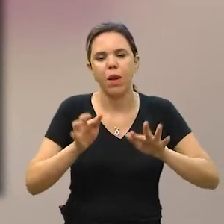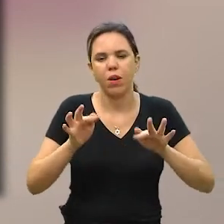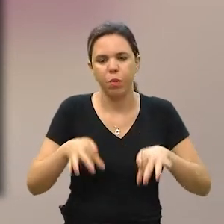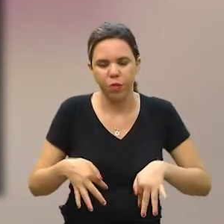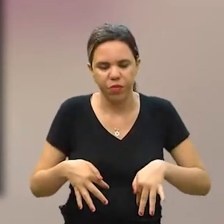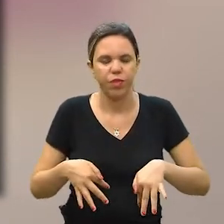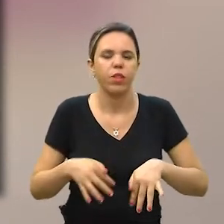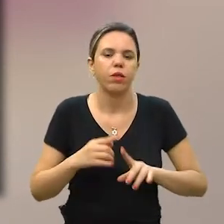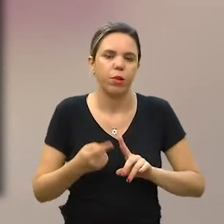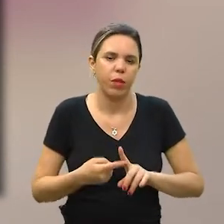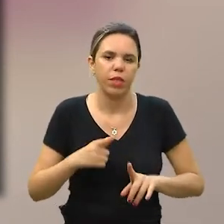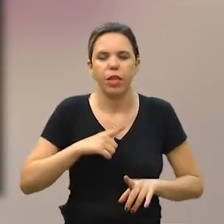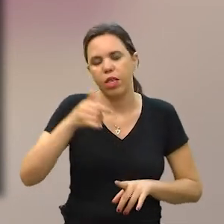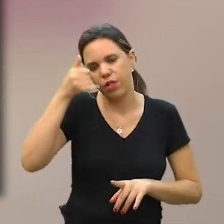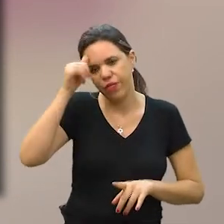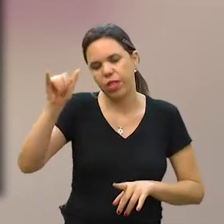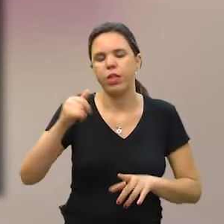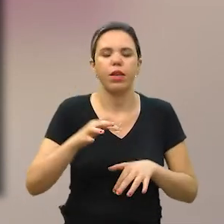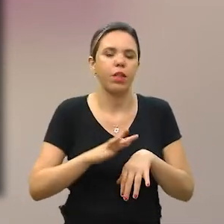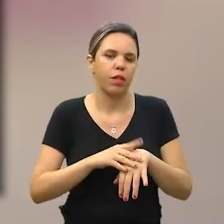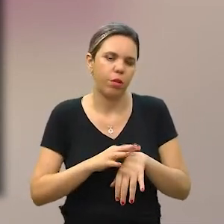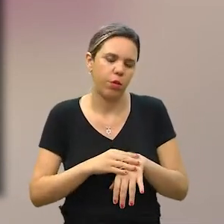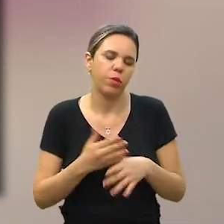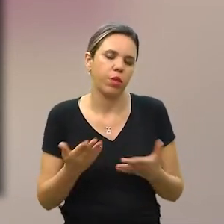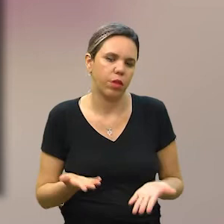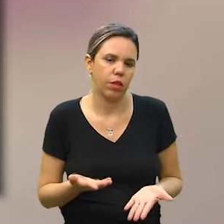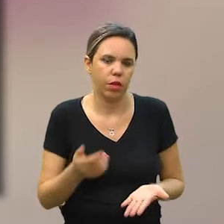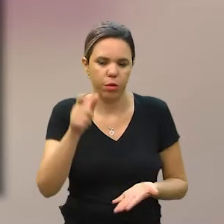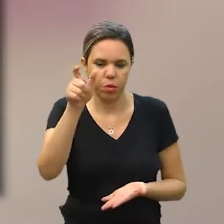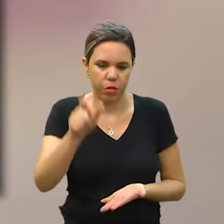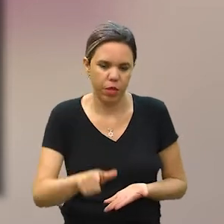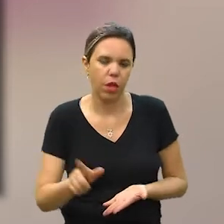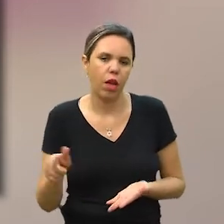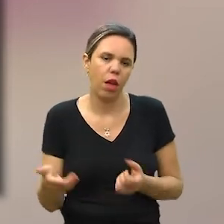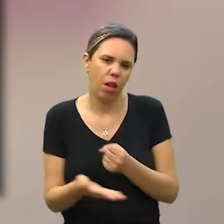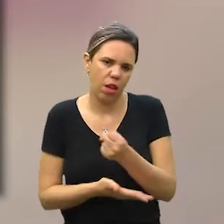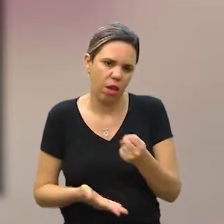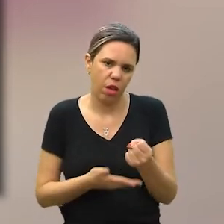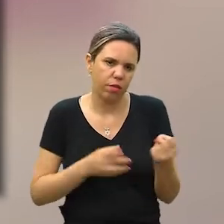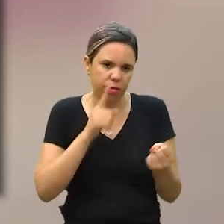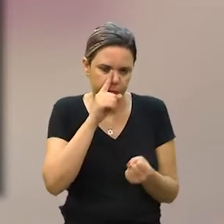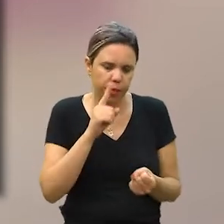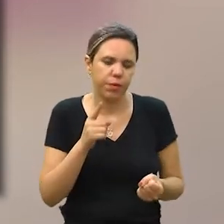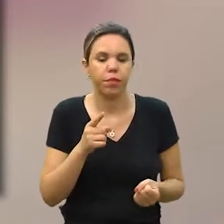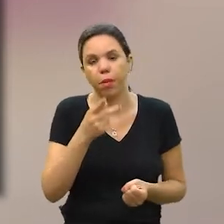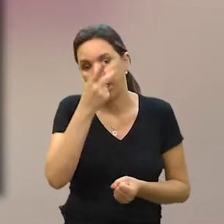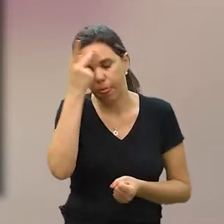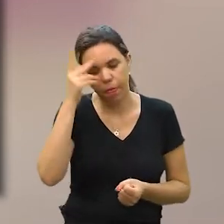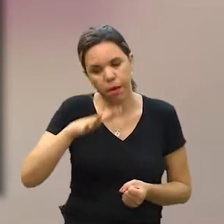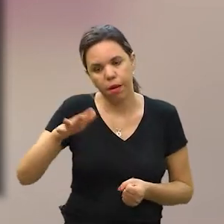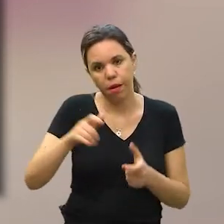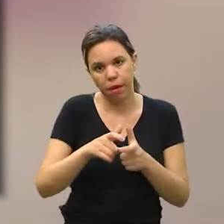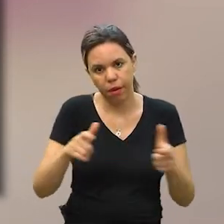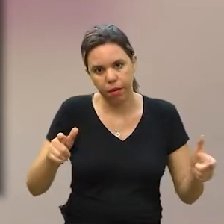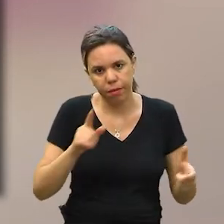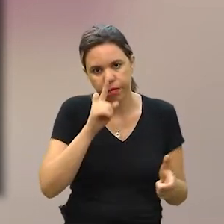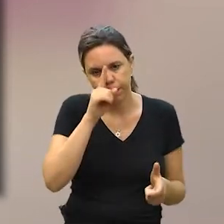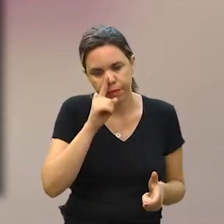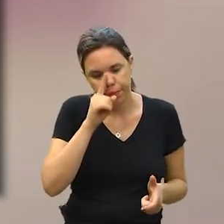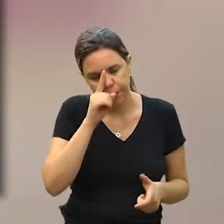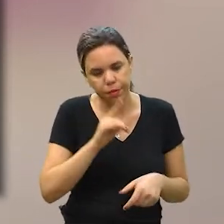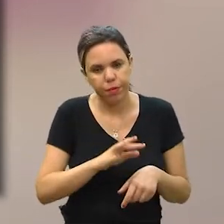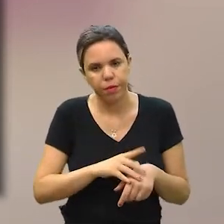final da gravidez. Então, essas são as pacientes que a gente chama de baixo risco. As pacientes de alto risco